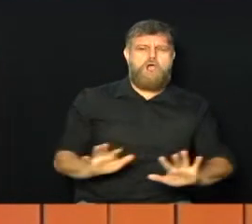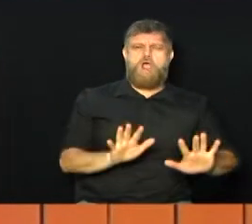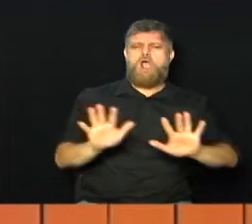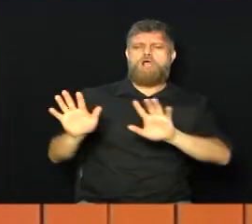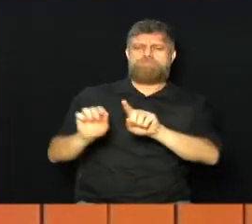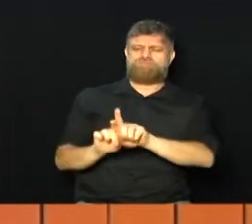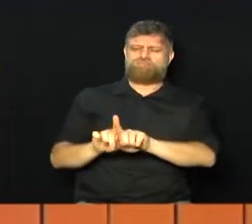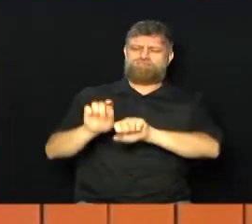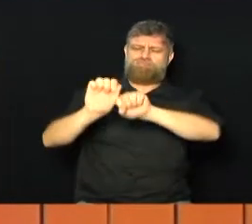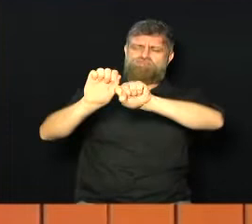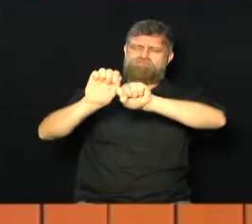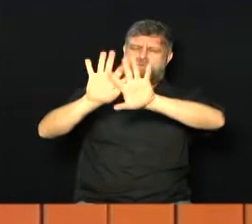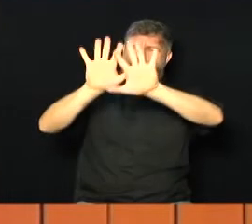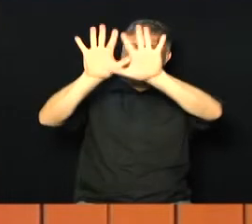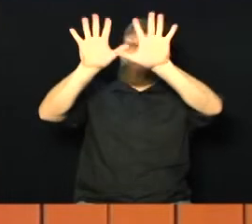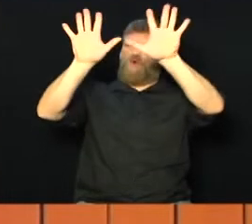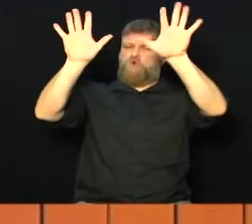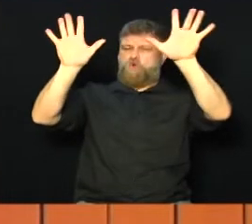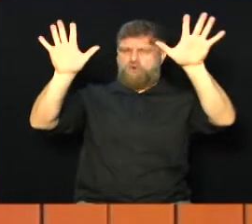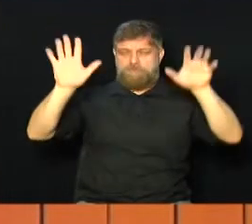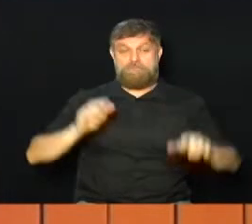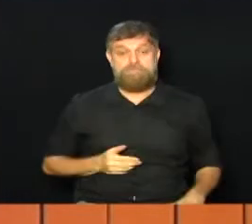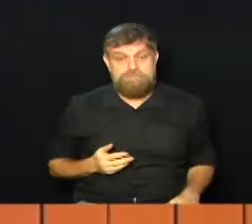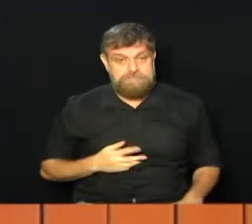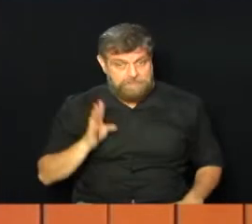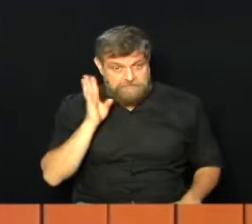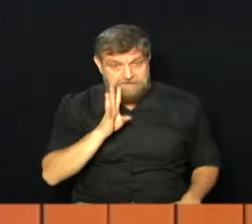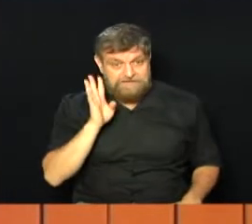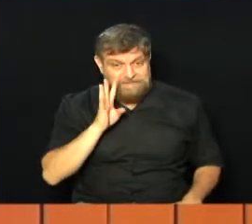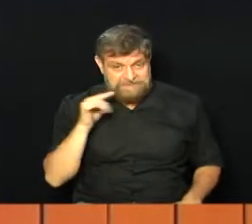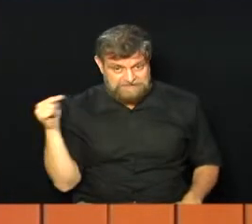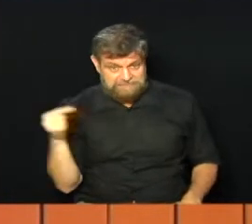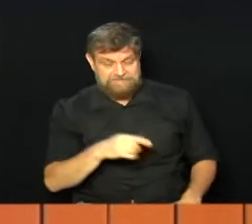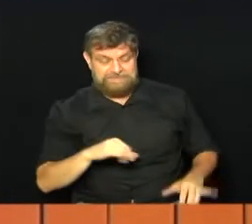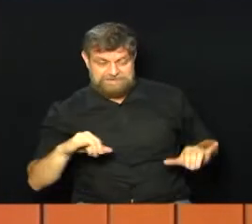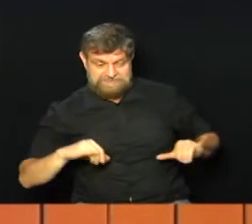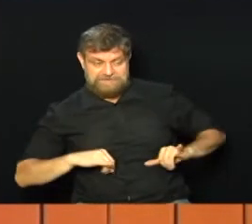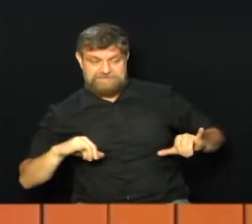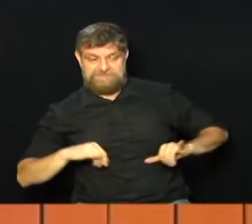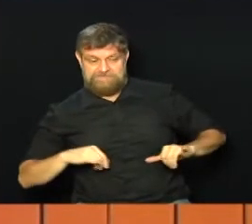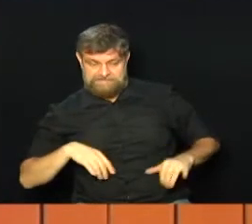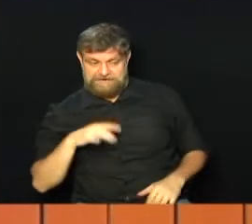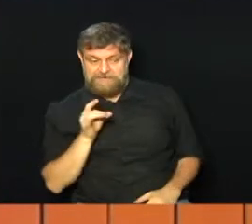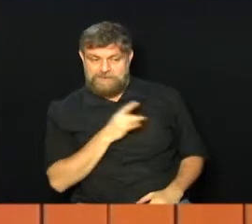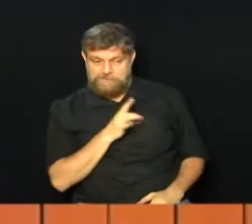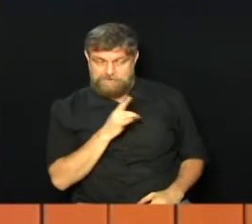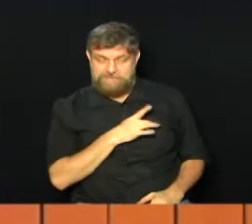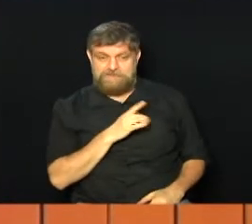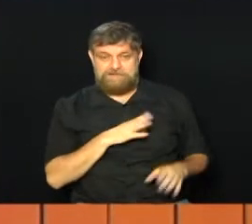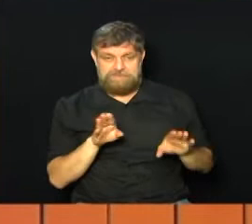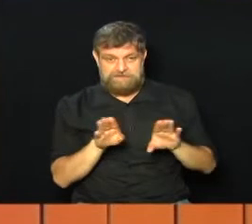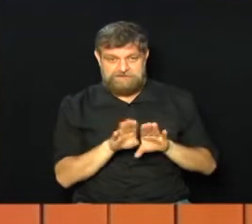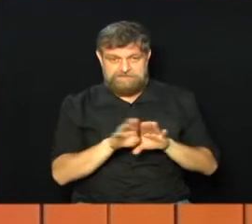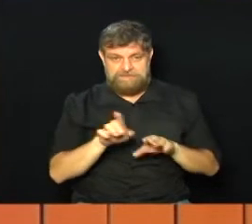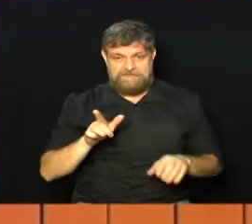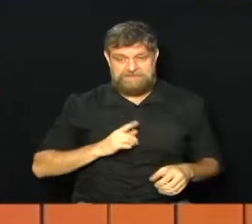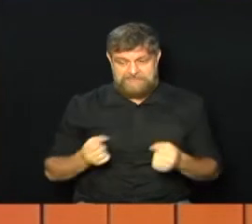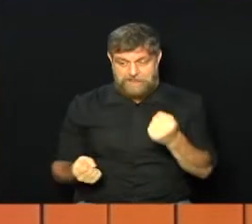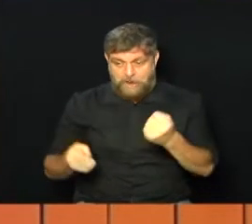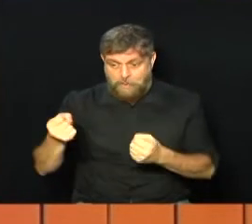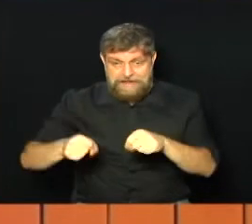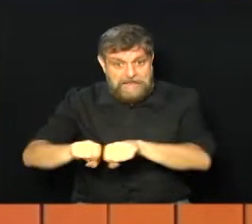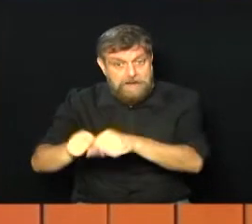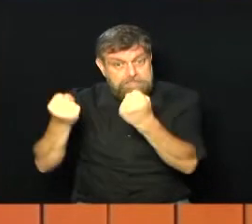é muito legal esse clássico, mas passou perrengue então, é um certo medo, né, porque... Ter o carro destruído, aí,